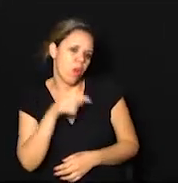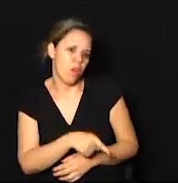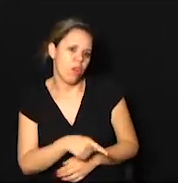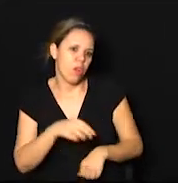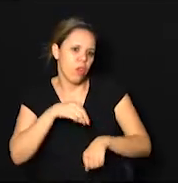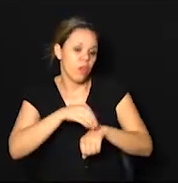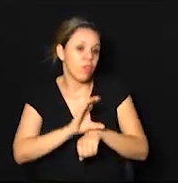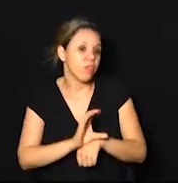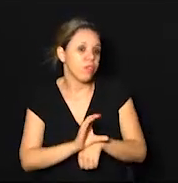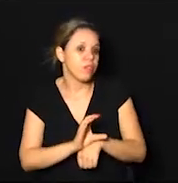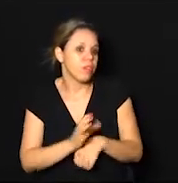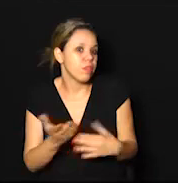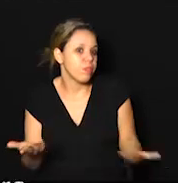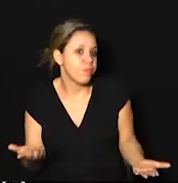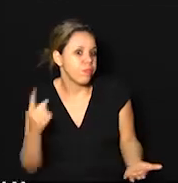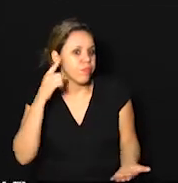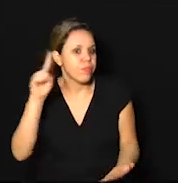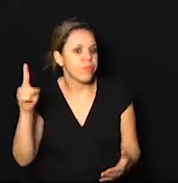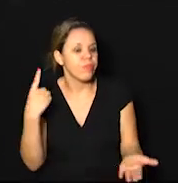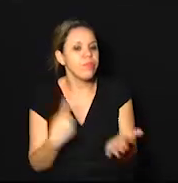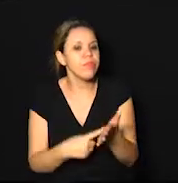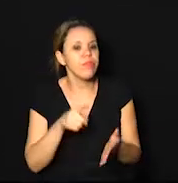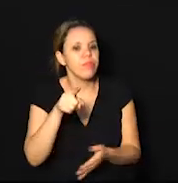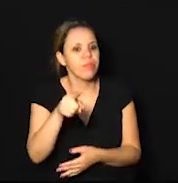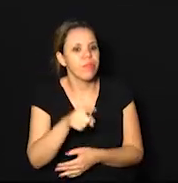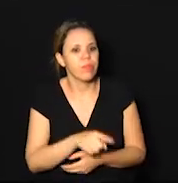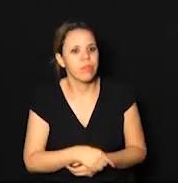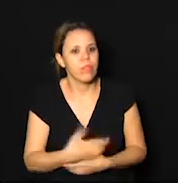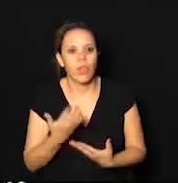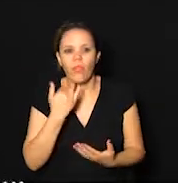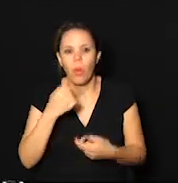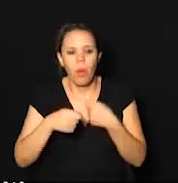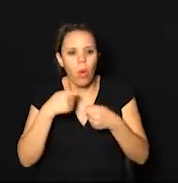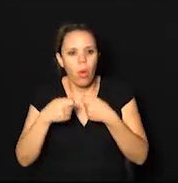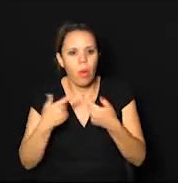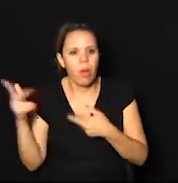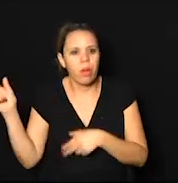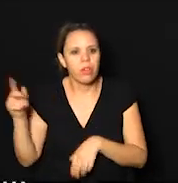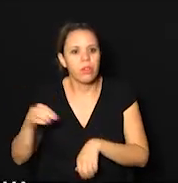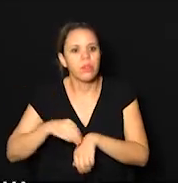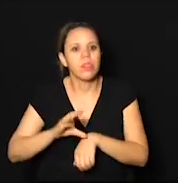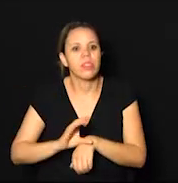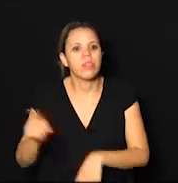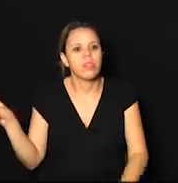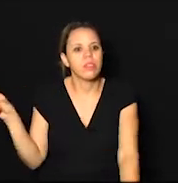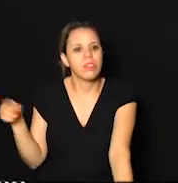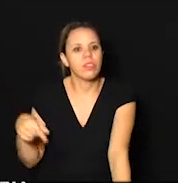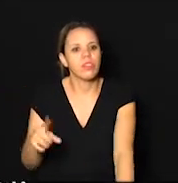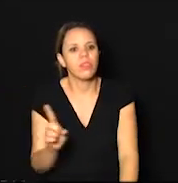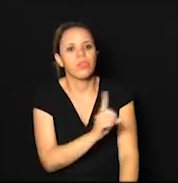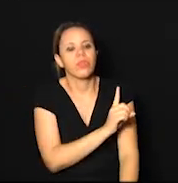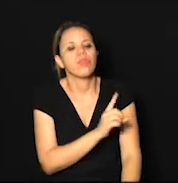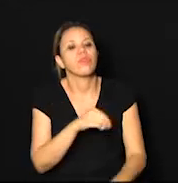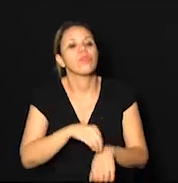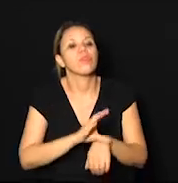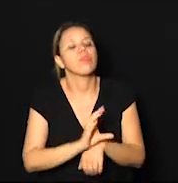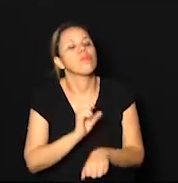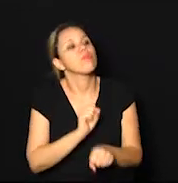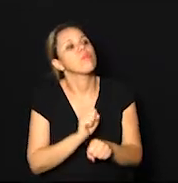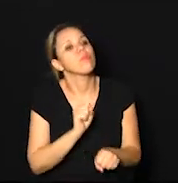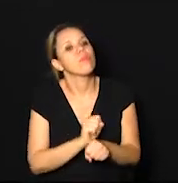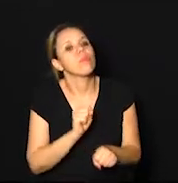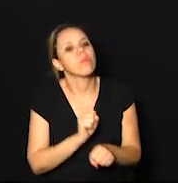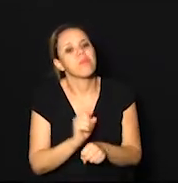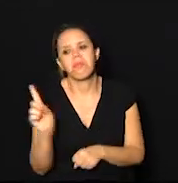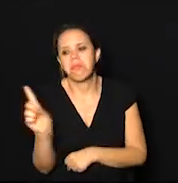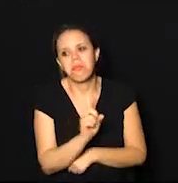achava que era o mcdonald's e um dia eu marquei com ele né para ele tá bom comer um lá no mcdonald's e eu fui fiquei